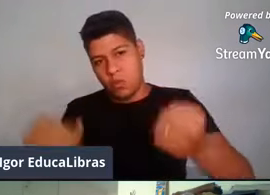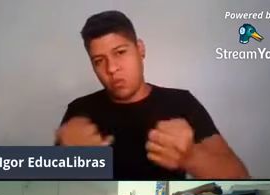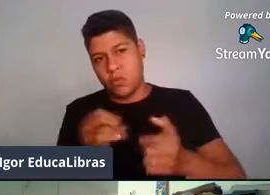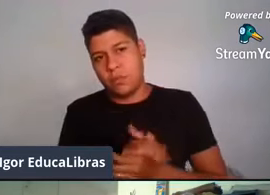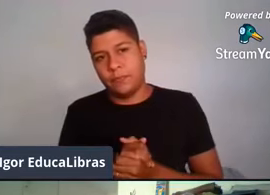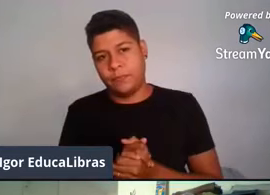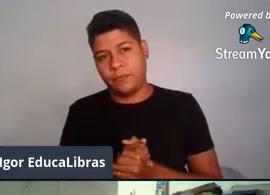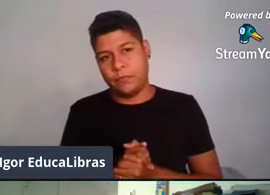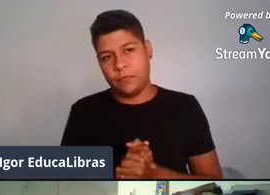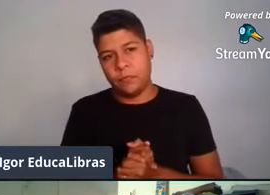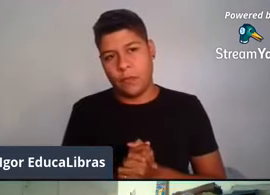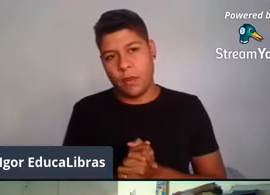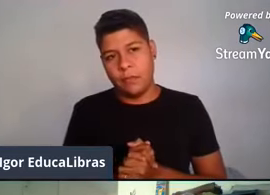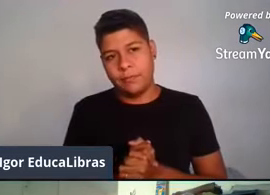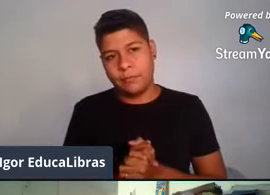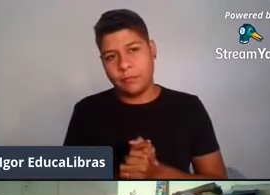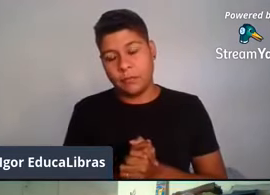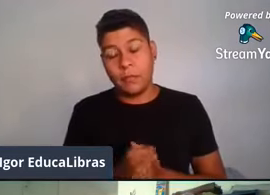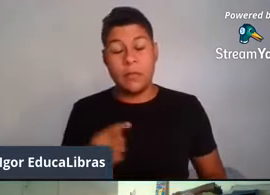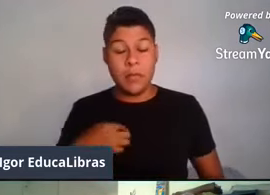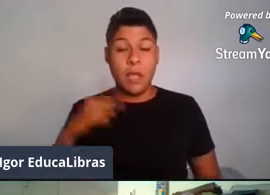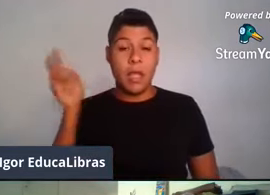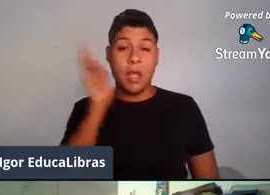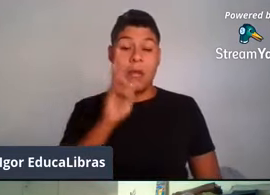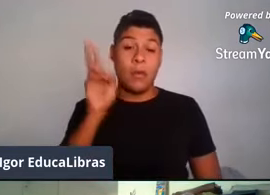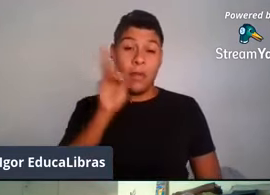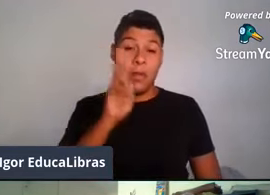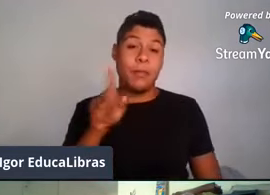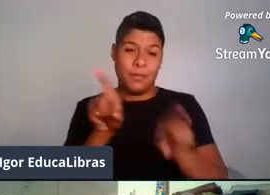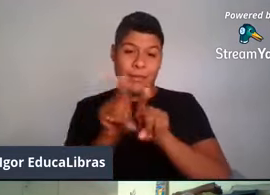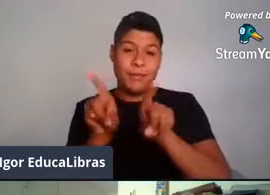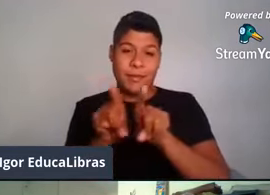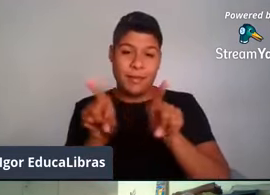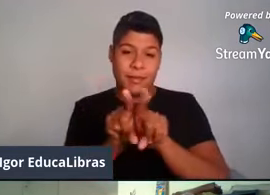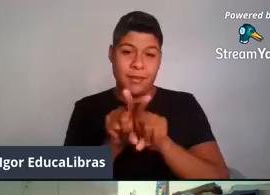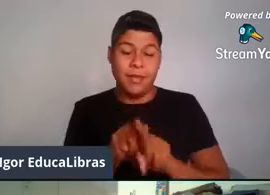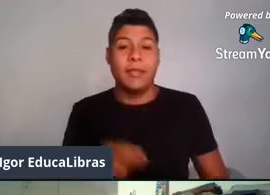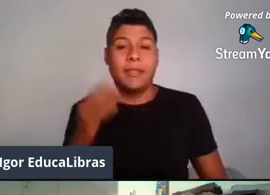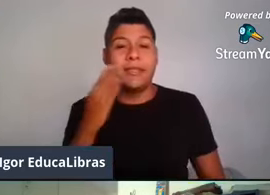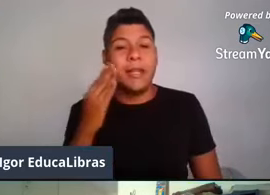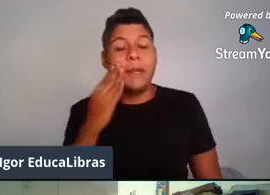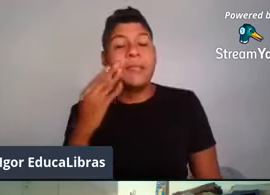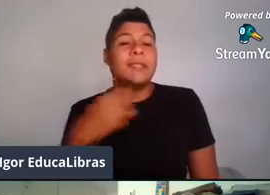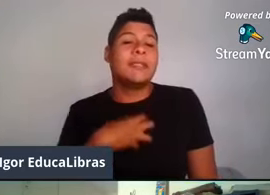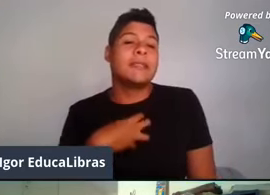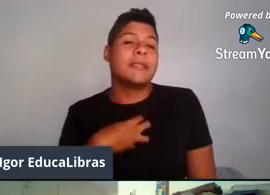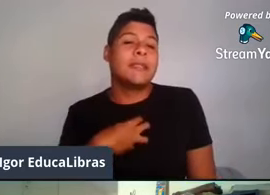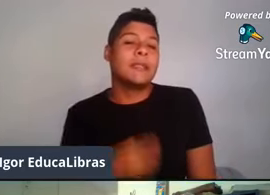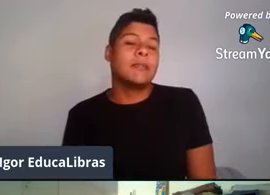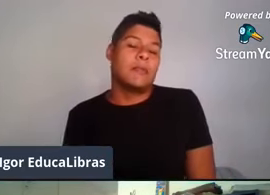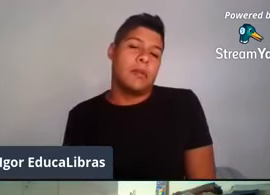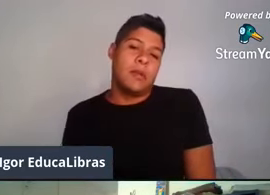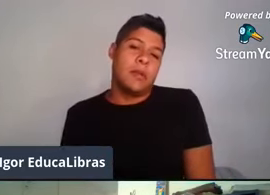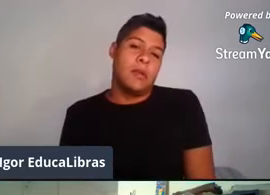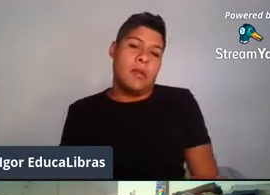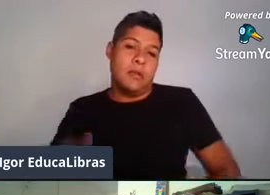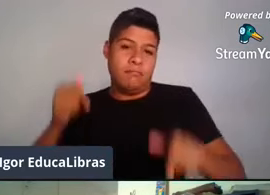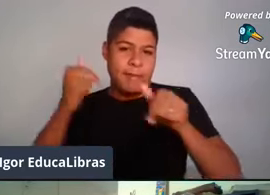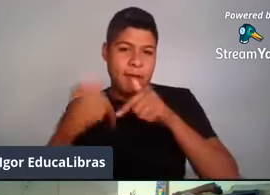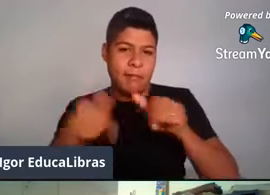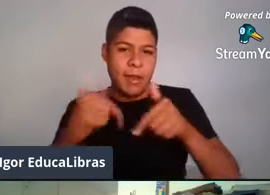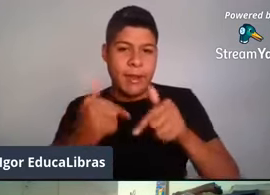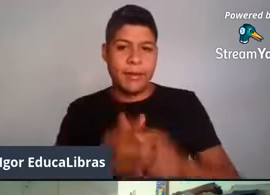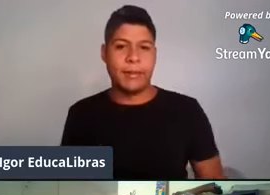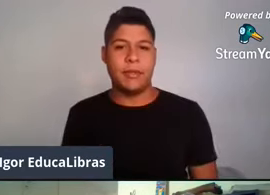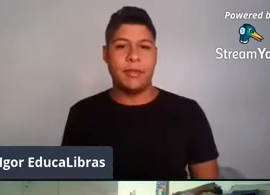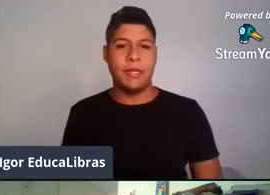né? E eu me lembro também, ainda nessa questão do trabalho,